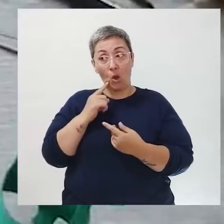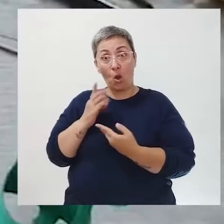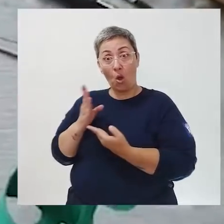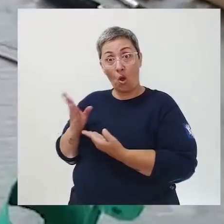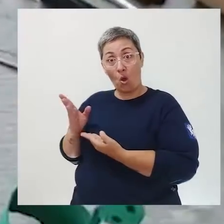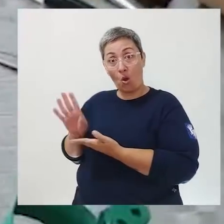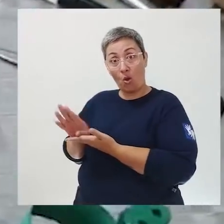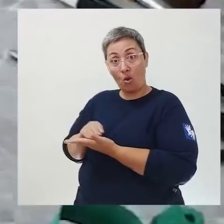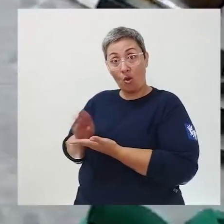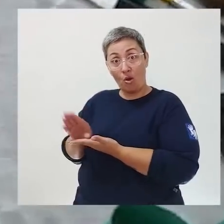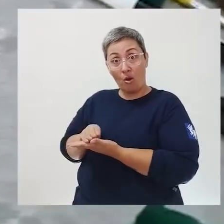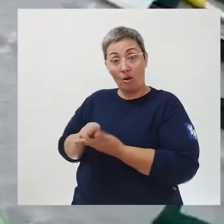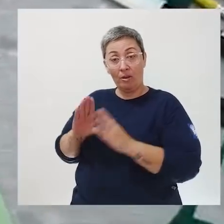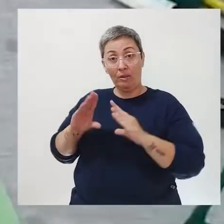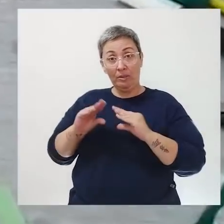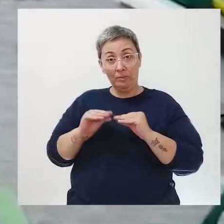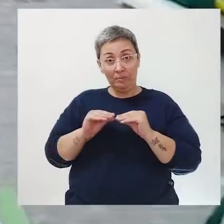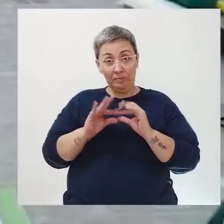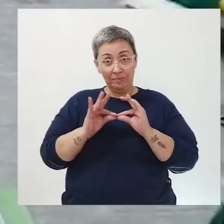dobrar